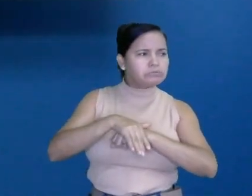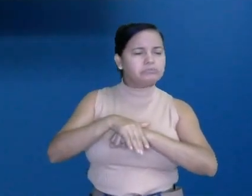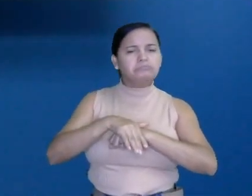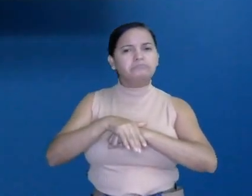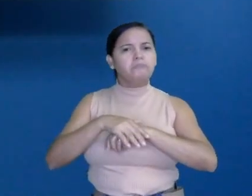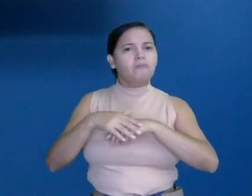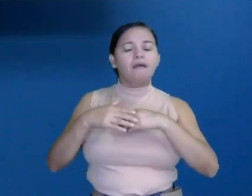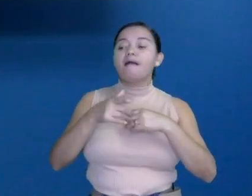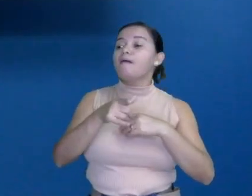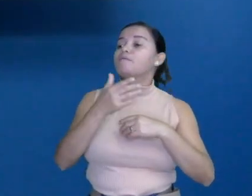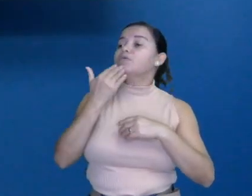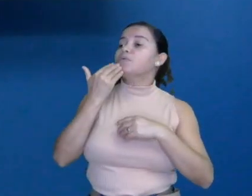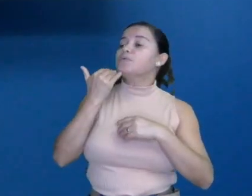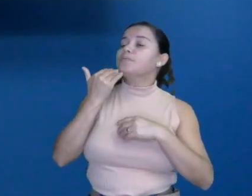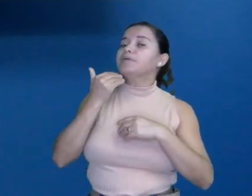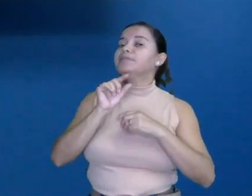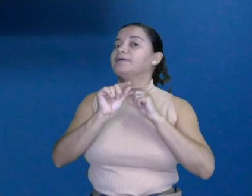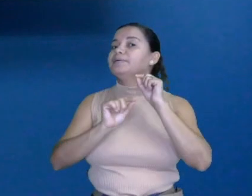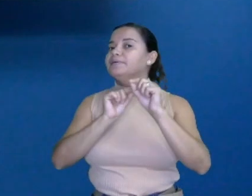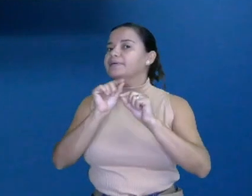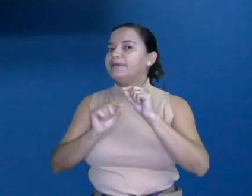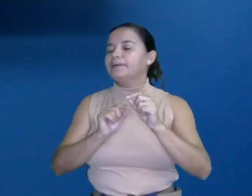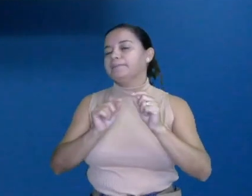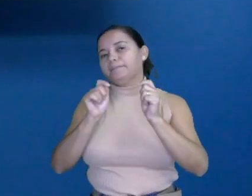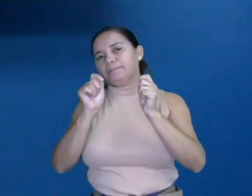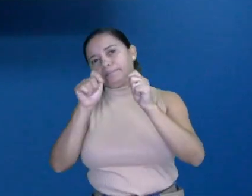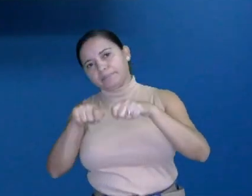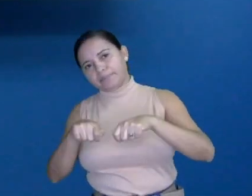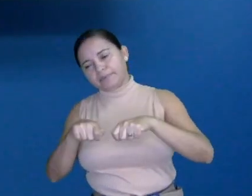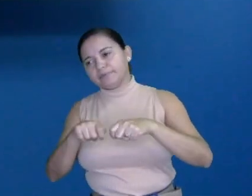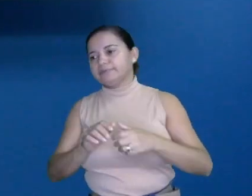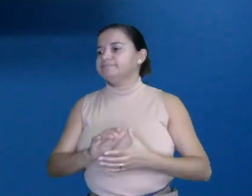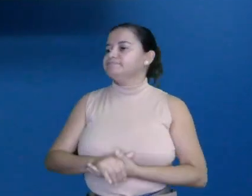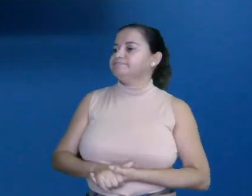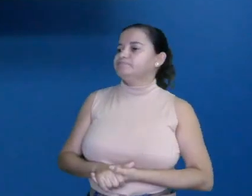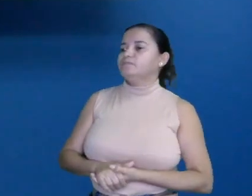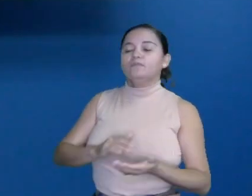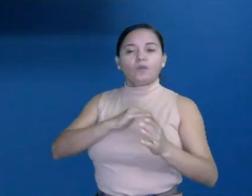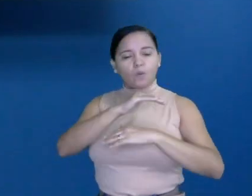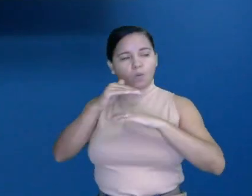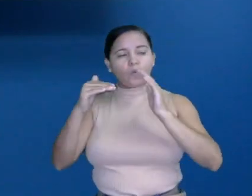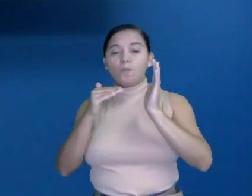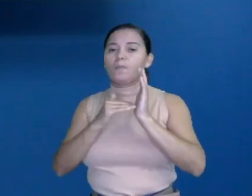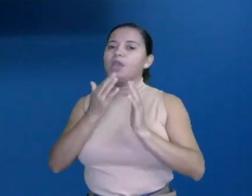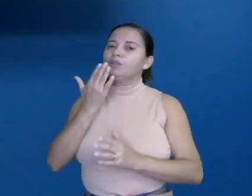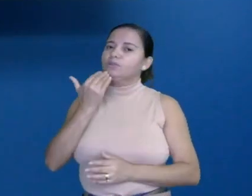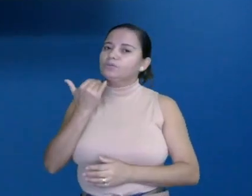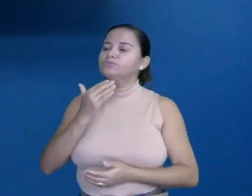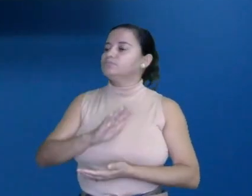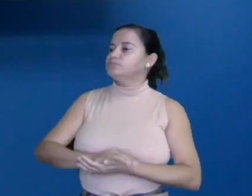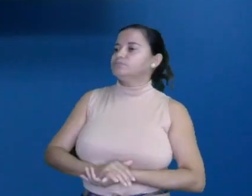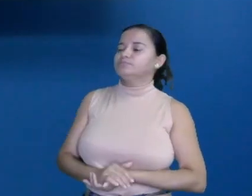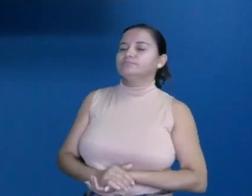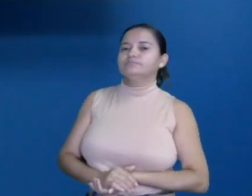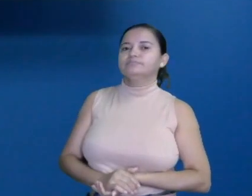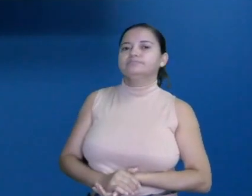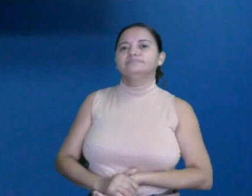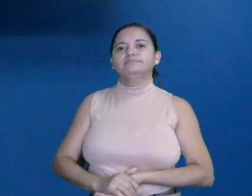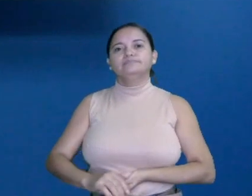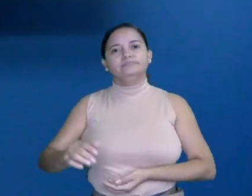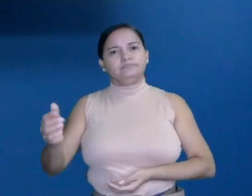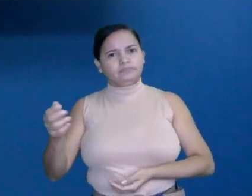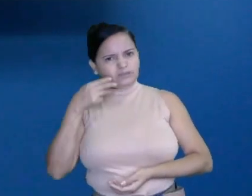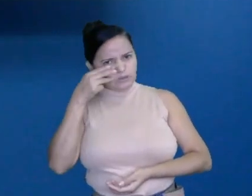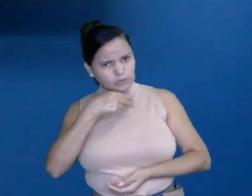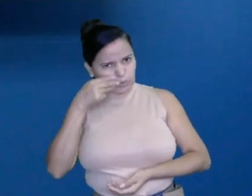a sua refeição durante o dia, você pode, na verdade, estar comendo de tudo. Exatamente. Doce